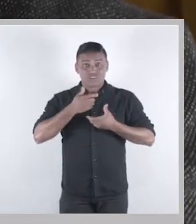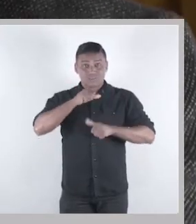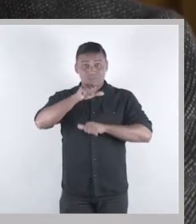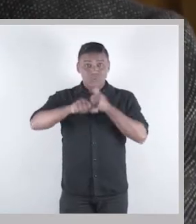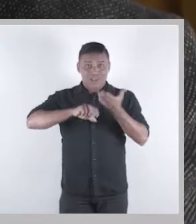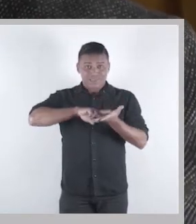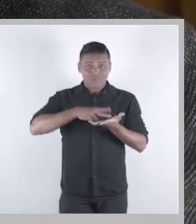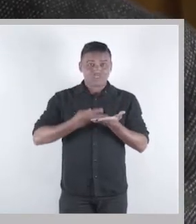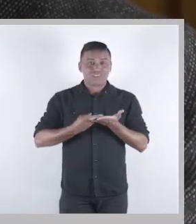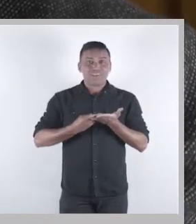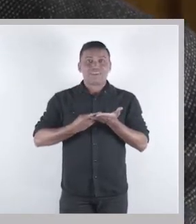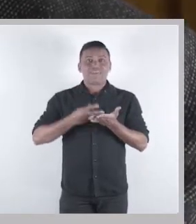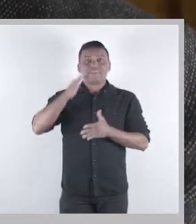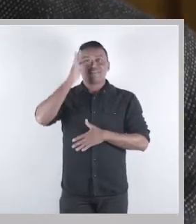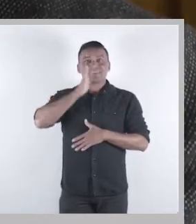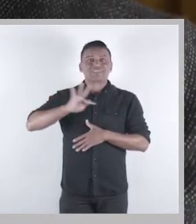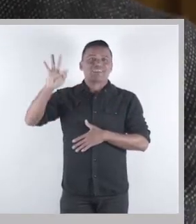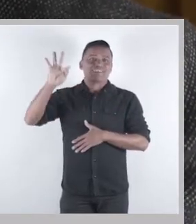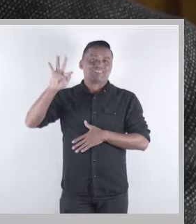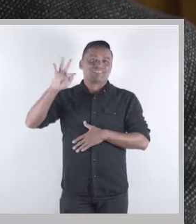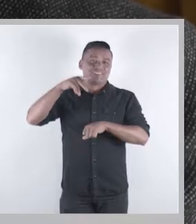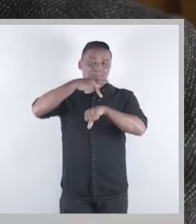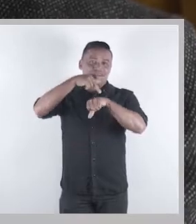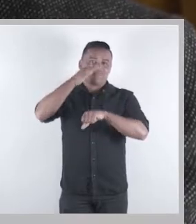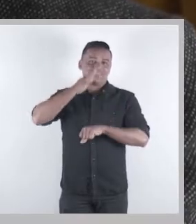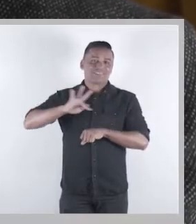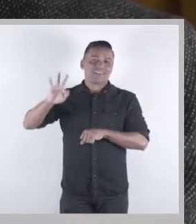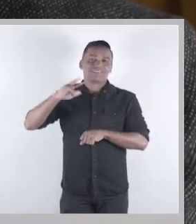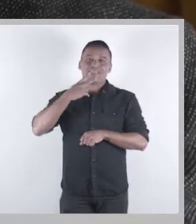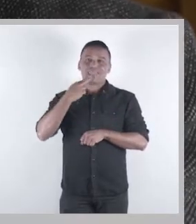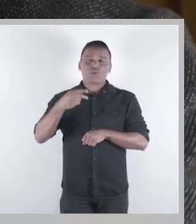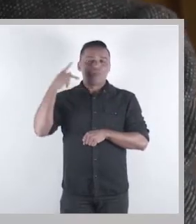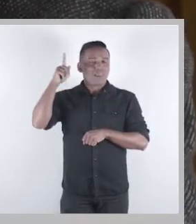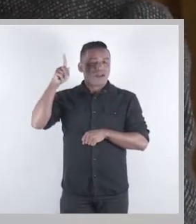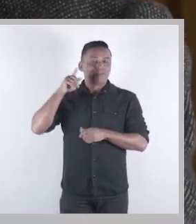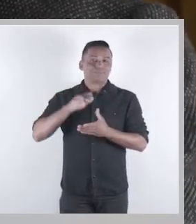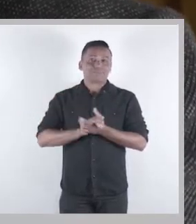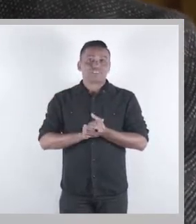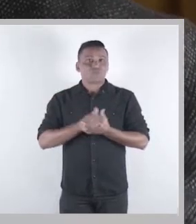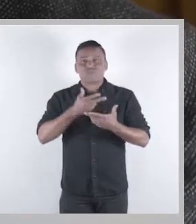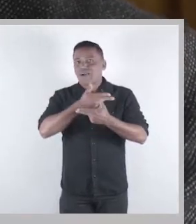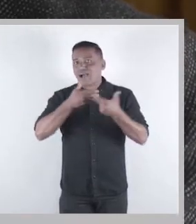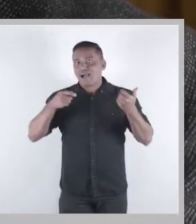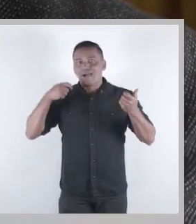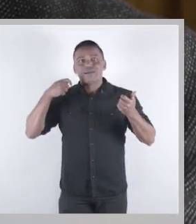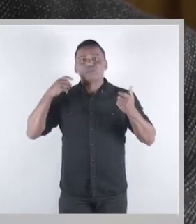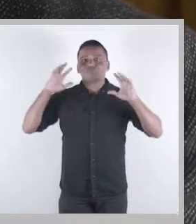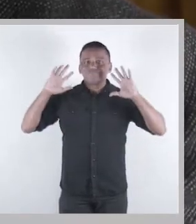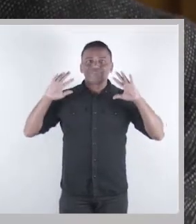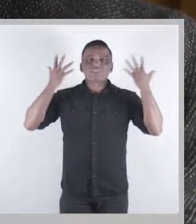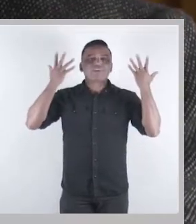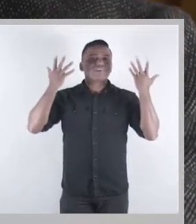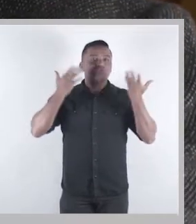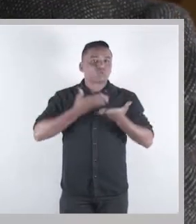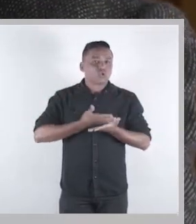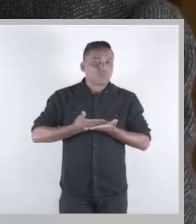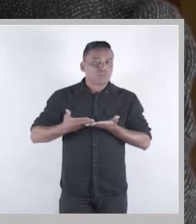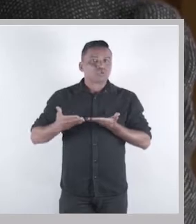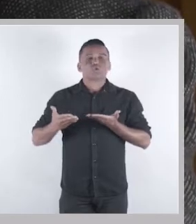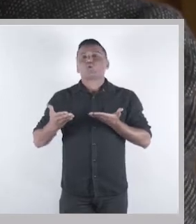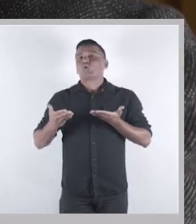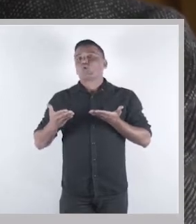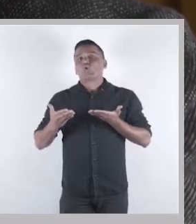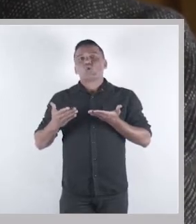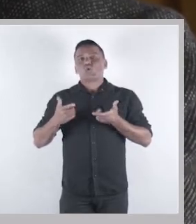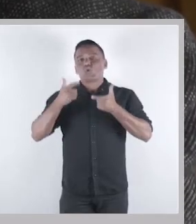em diversos eventos lá com ó na na mesma onda Henrique latina na casa da América Latina e